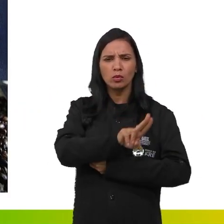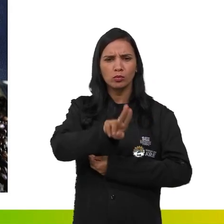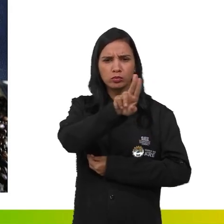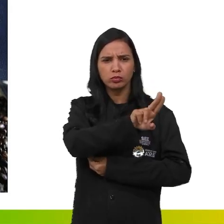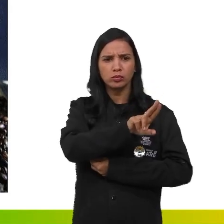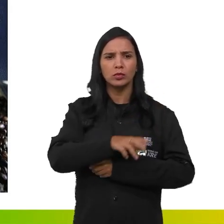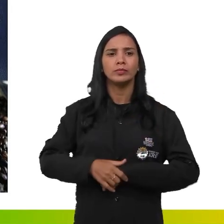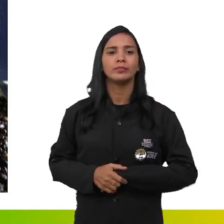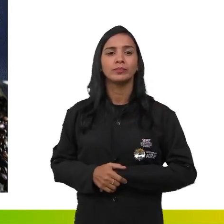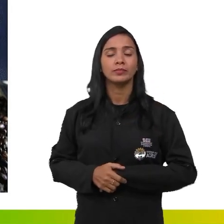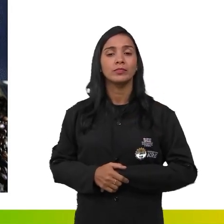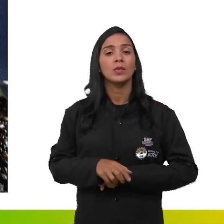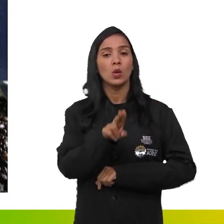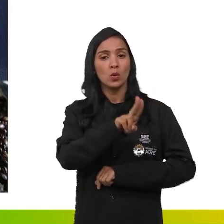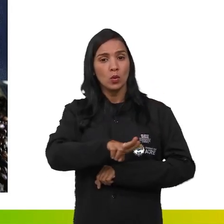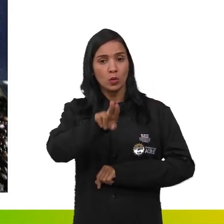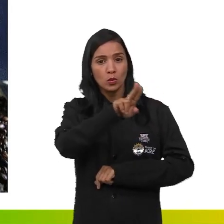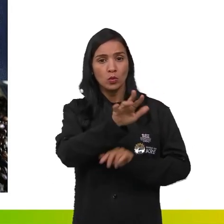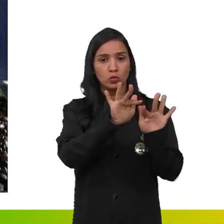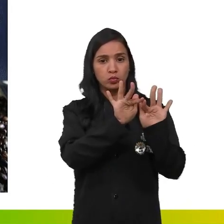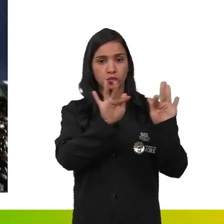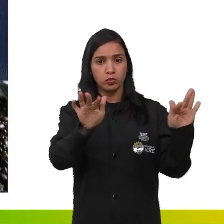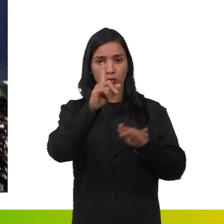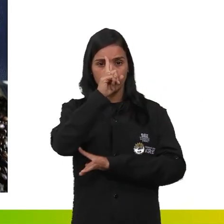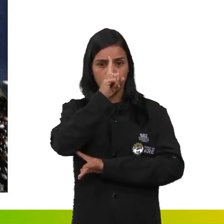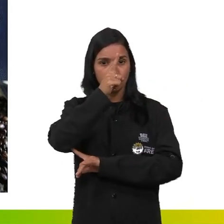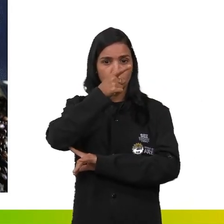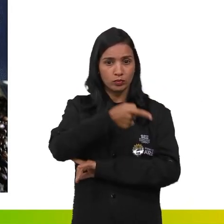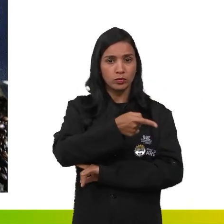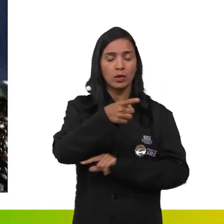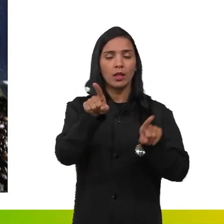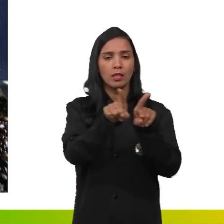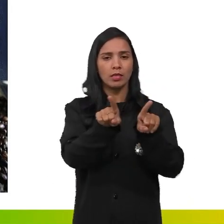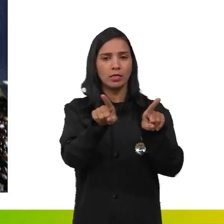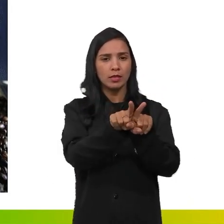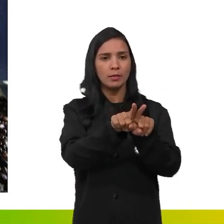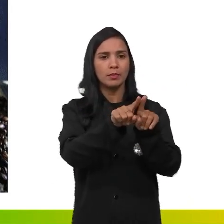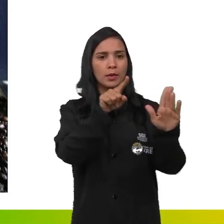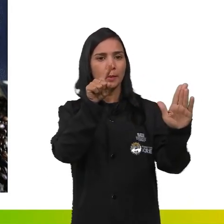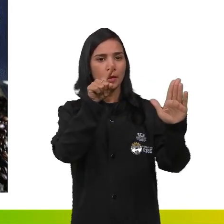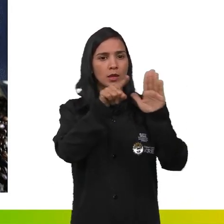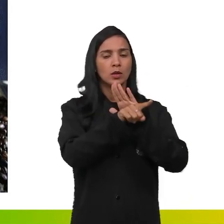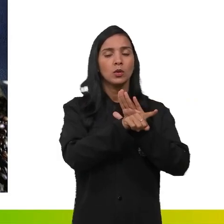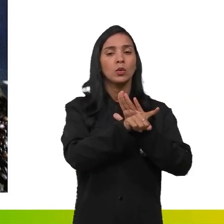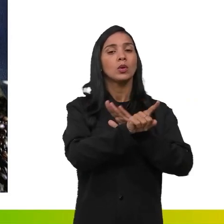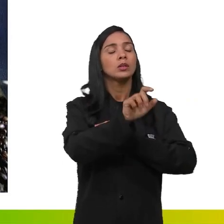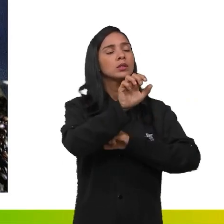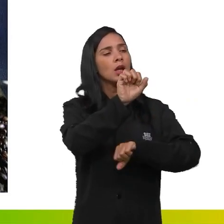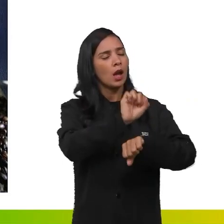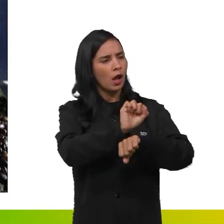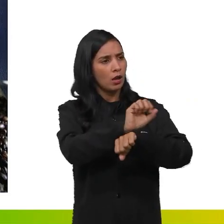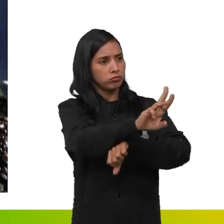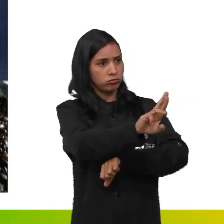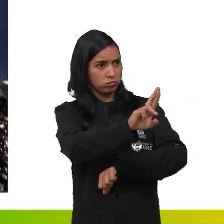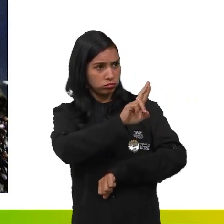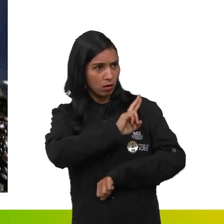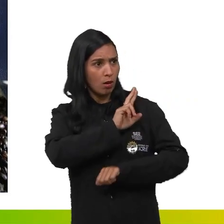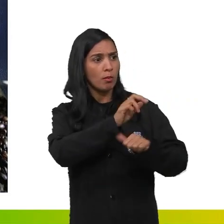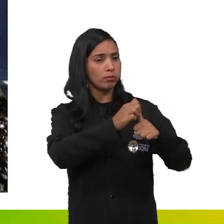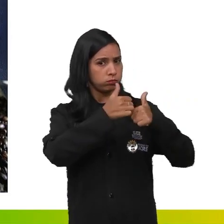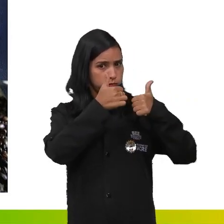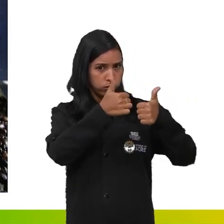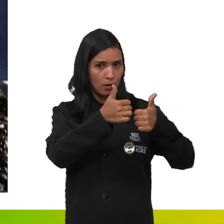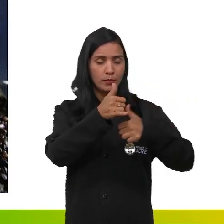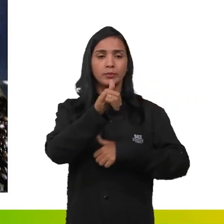é usado em frases afirmativas e perguntas que esperam uma resposta